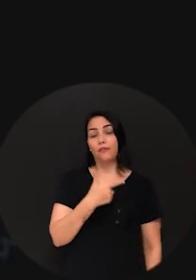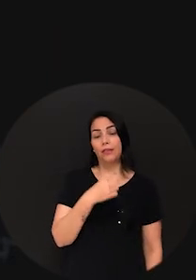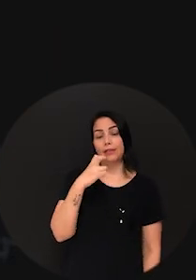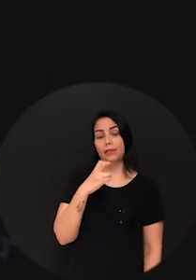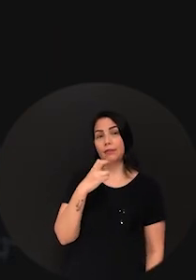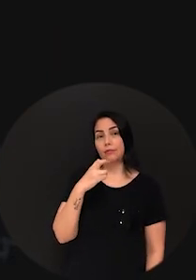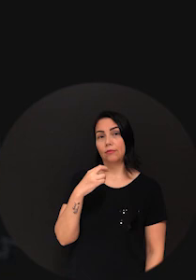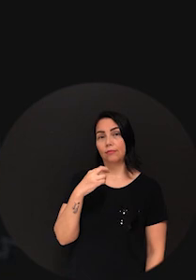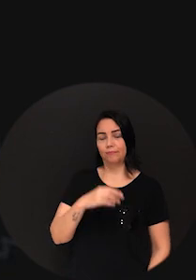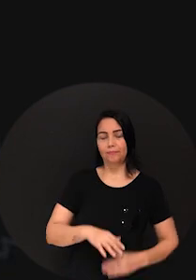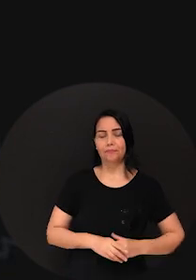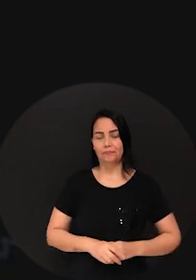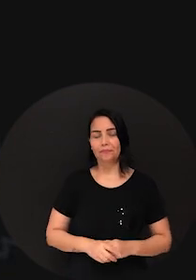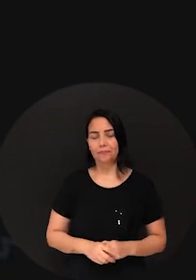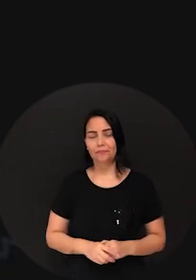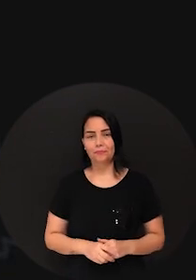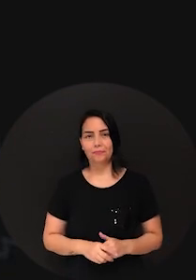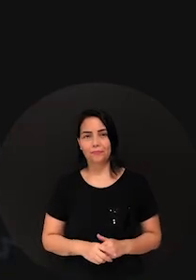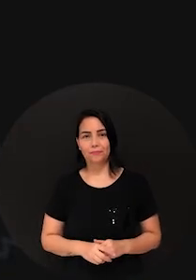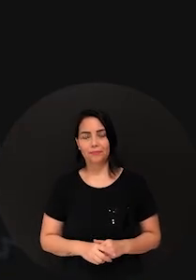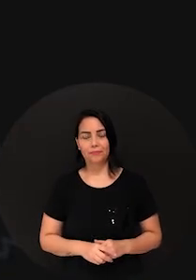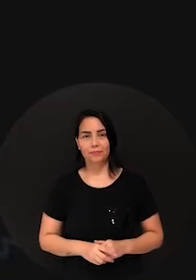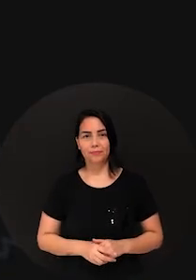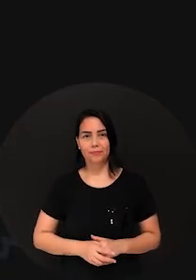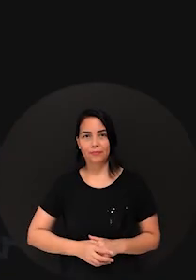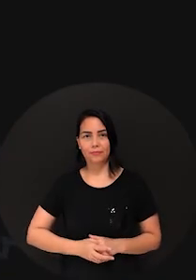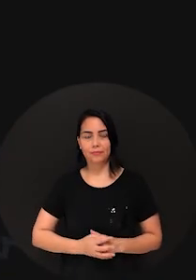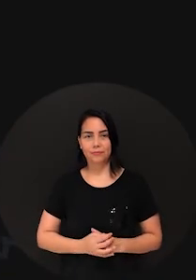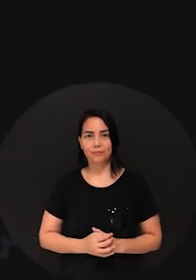Então, dia 24 até o final do dia.